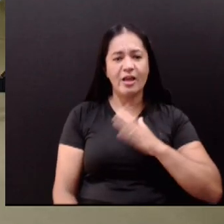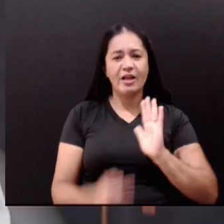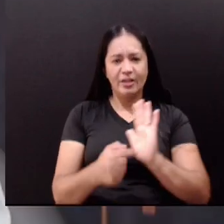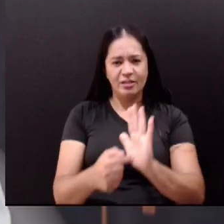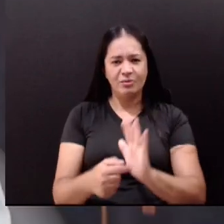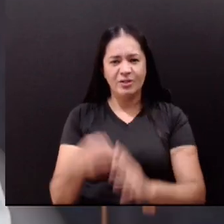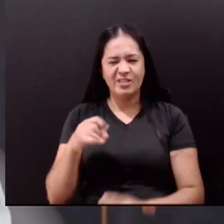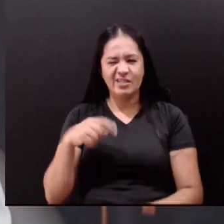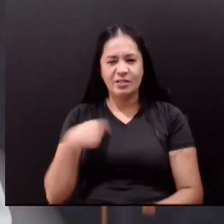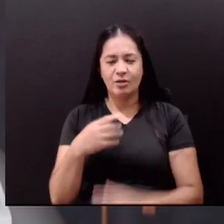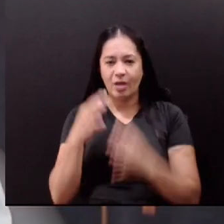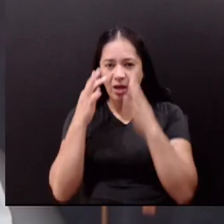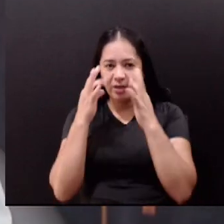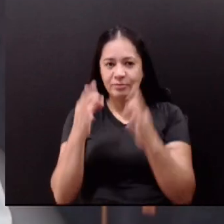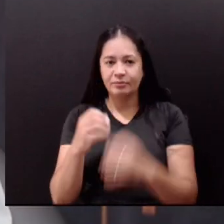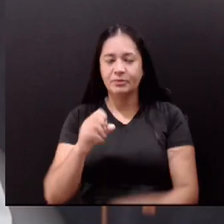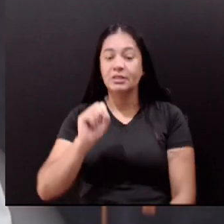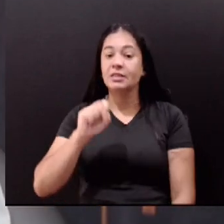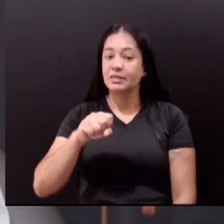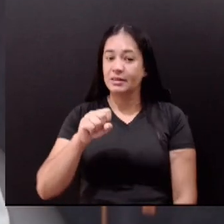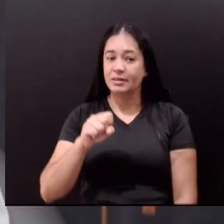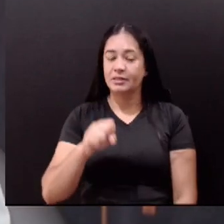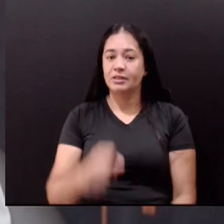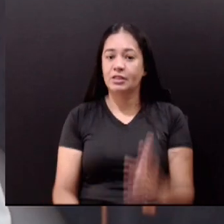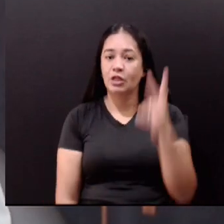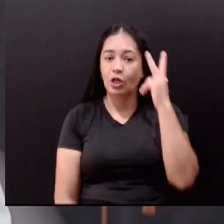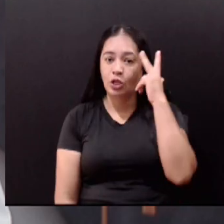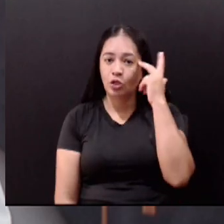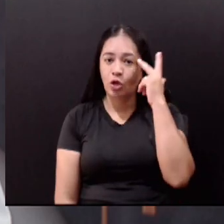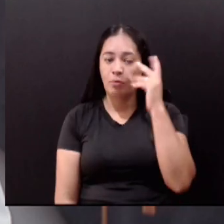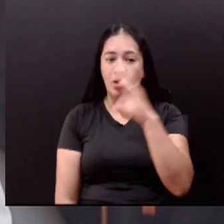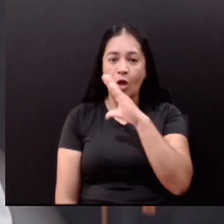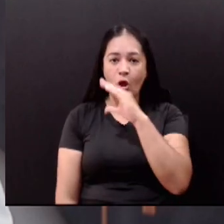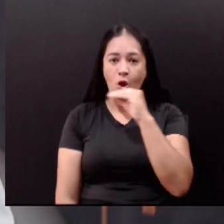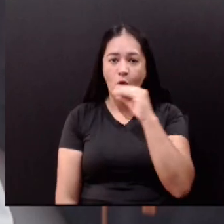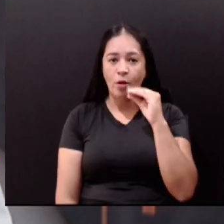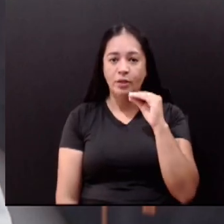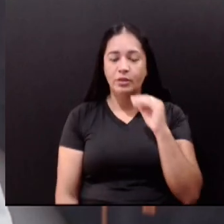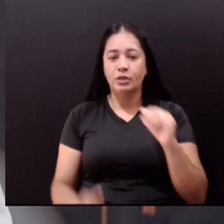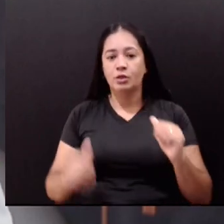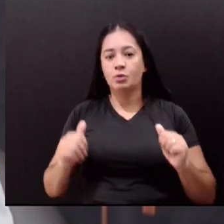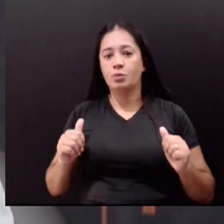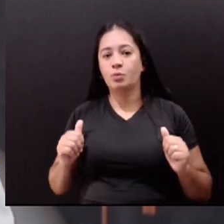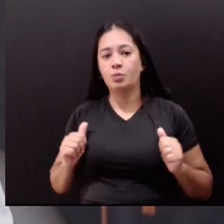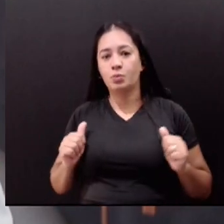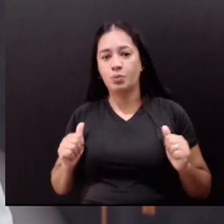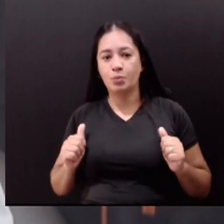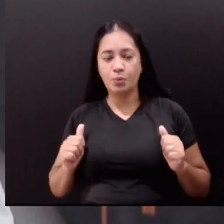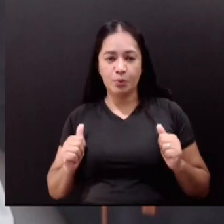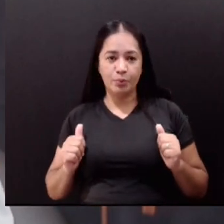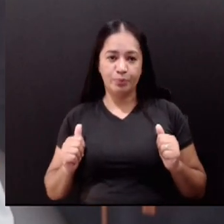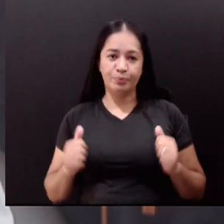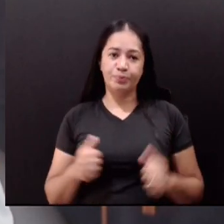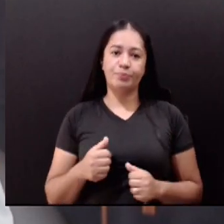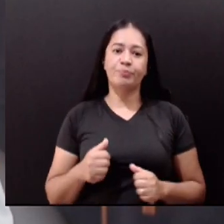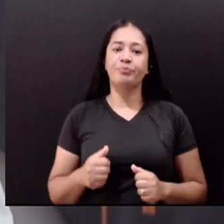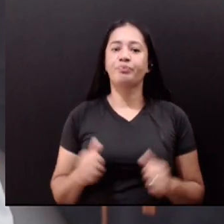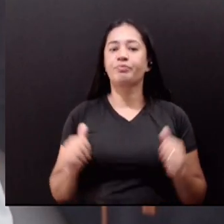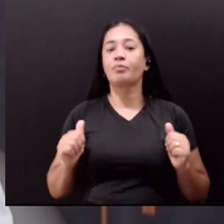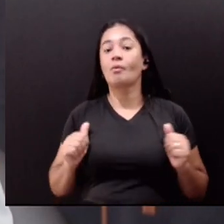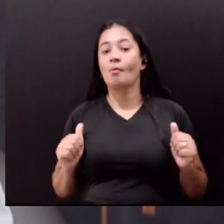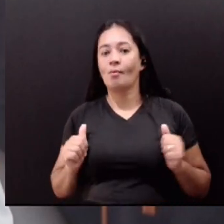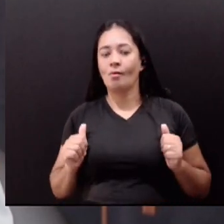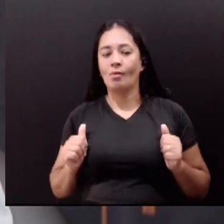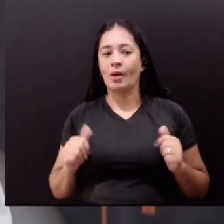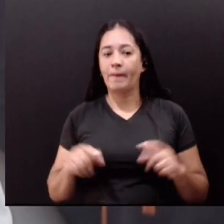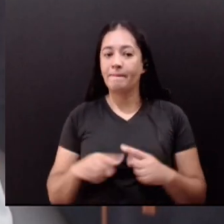Mostram muitos sinais. Naturalmente, o adolescente ele se reserva e se preserva, né, então, só que a gente tem que perceber